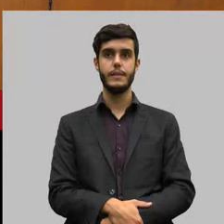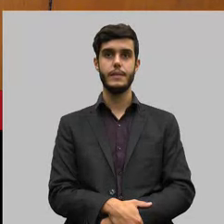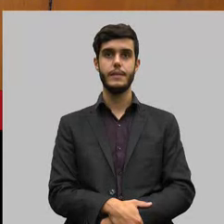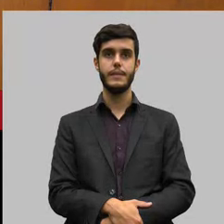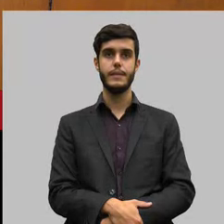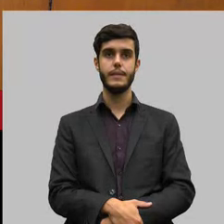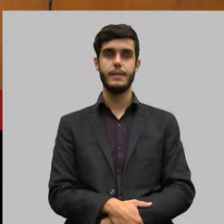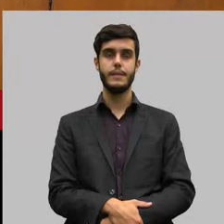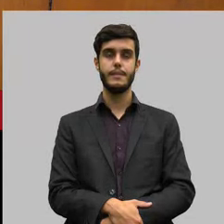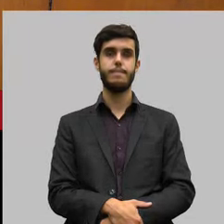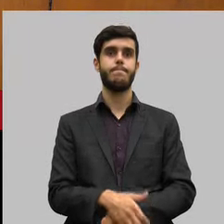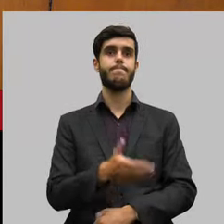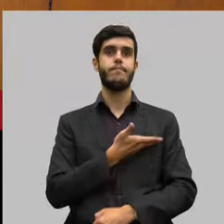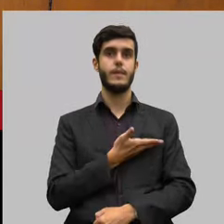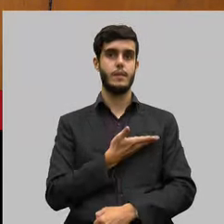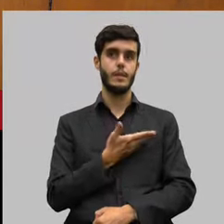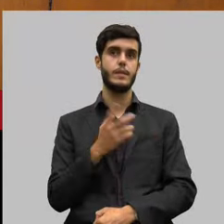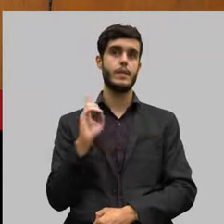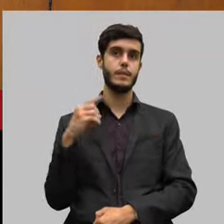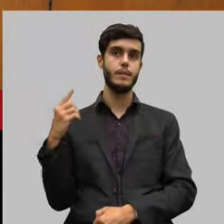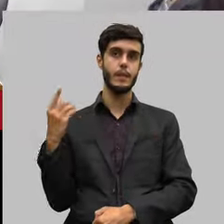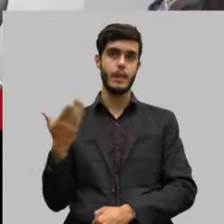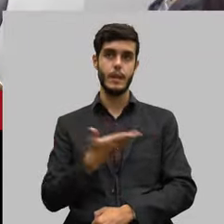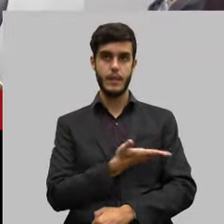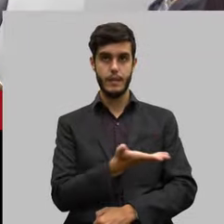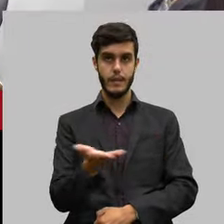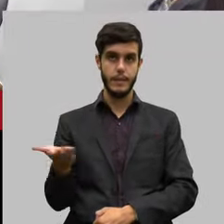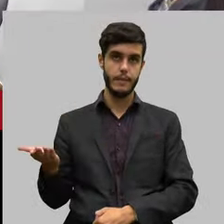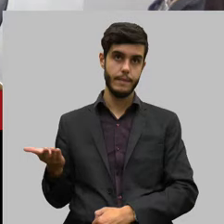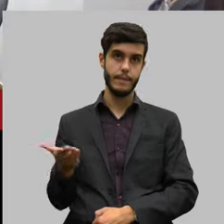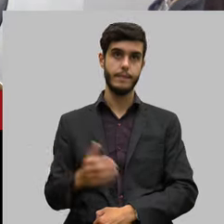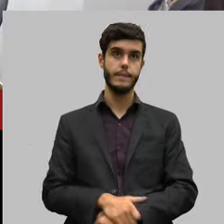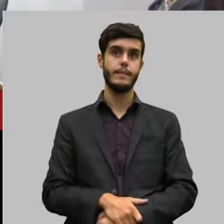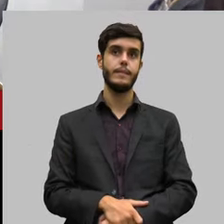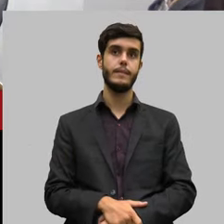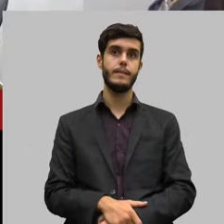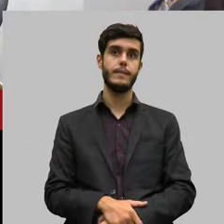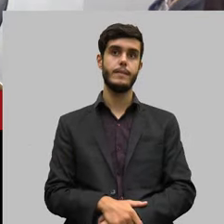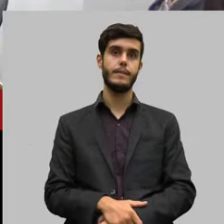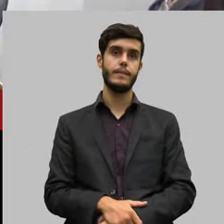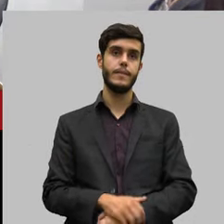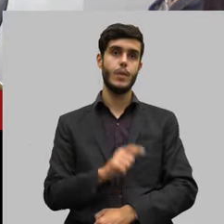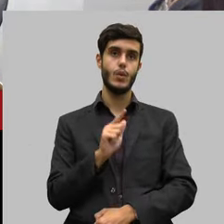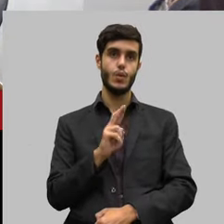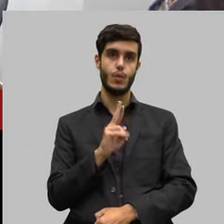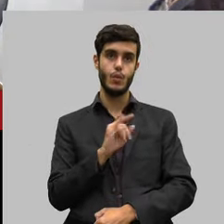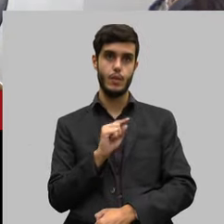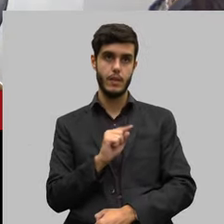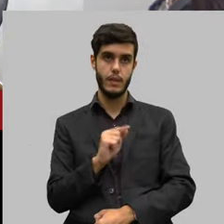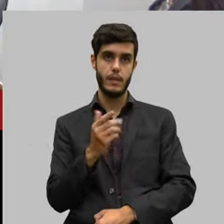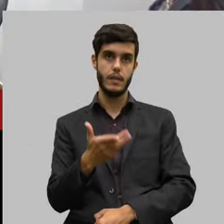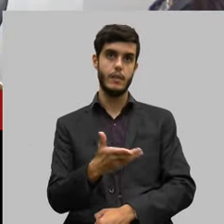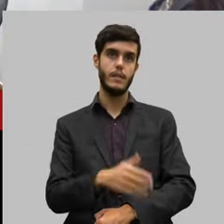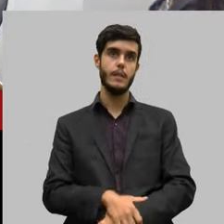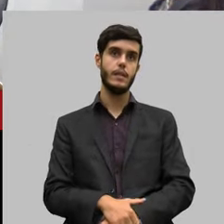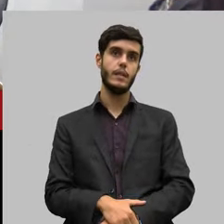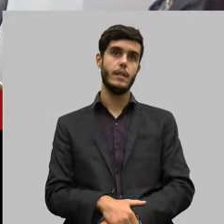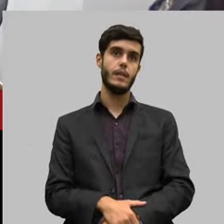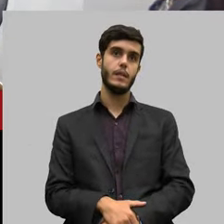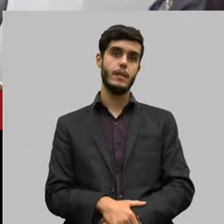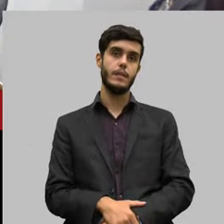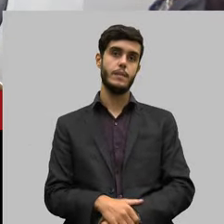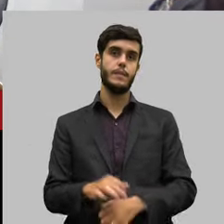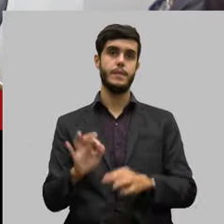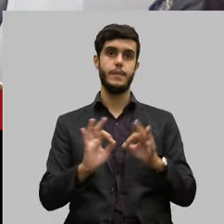colegas deputados e deputadas cumprimentar também secretário clud também a secretária de